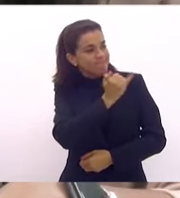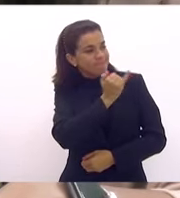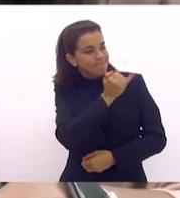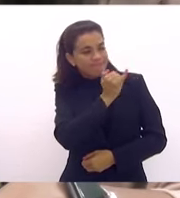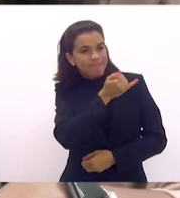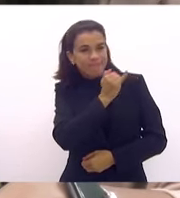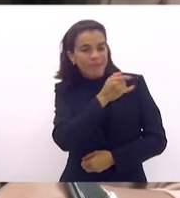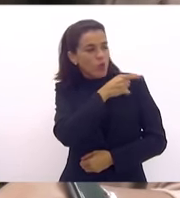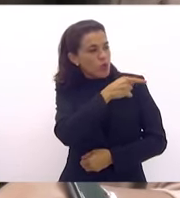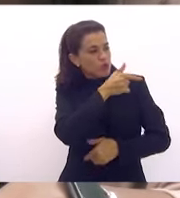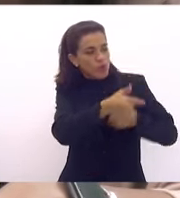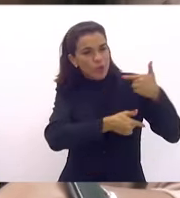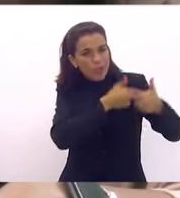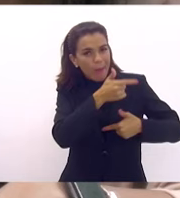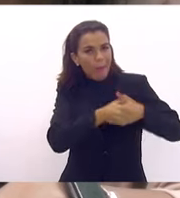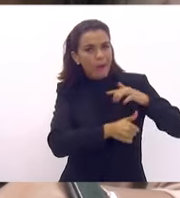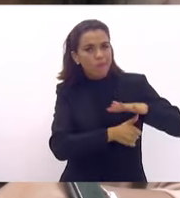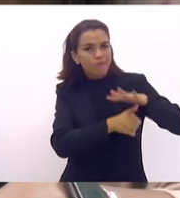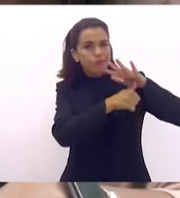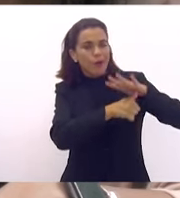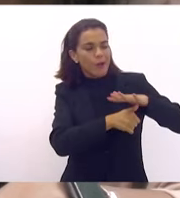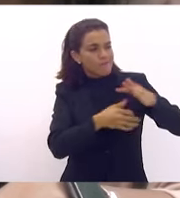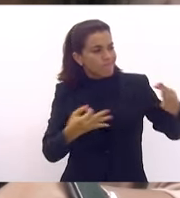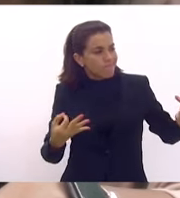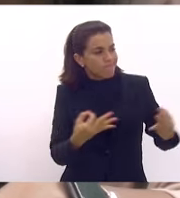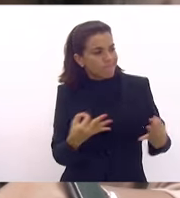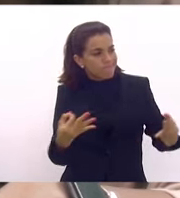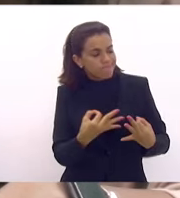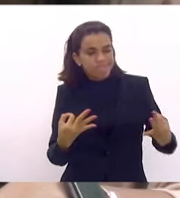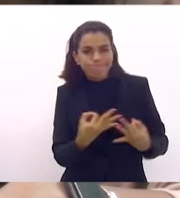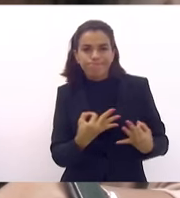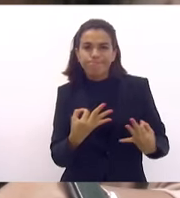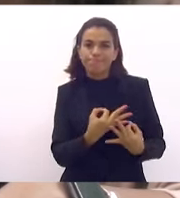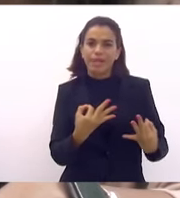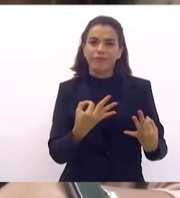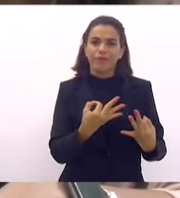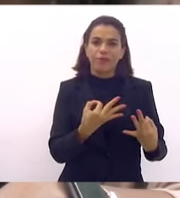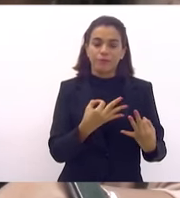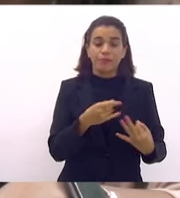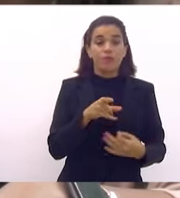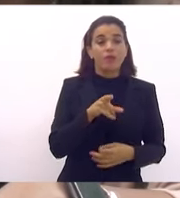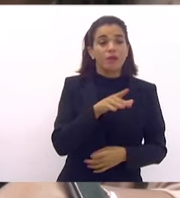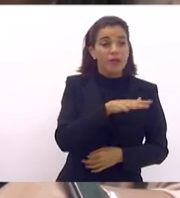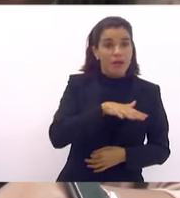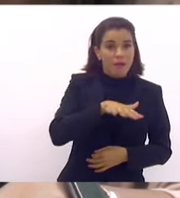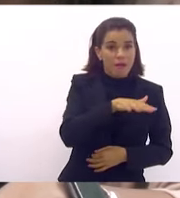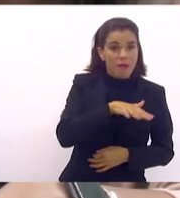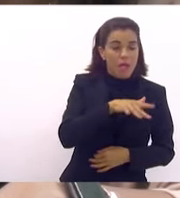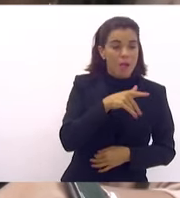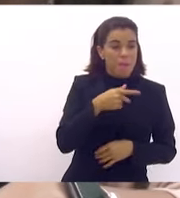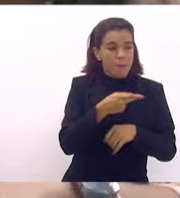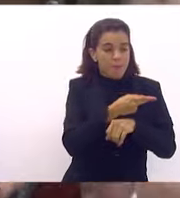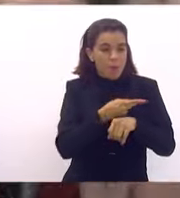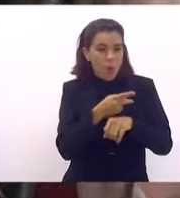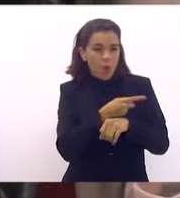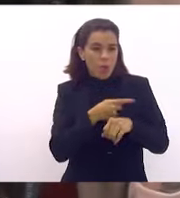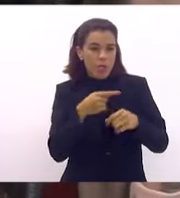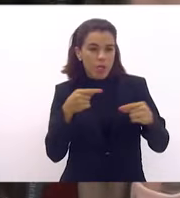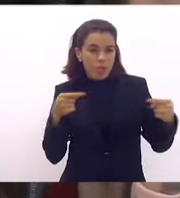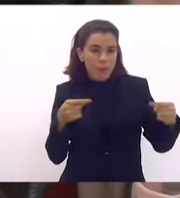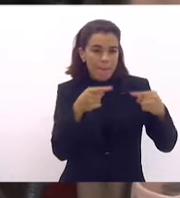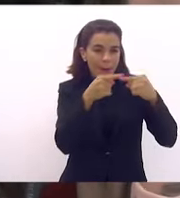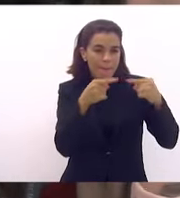sua condução tem sido impecável, da forma como tem feito, não só buscando as questões legais, mas a